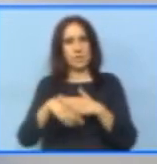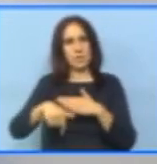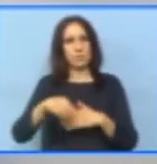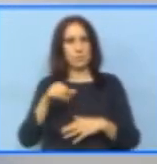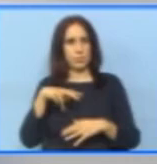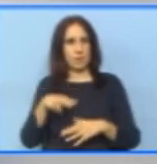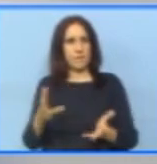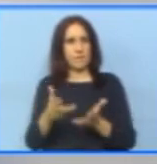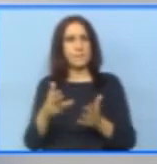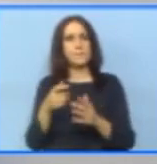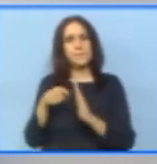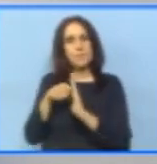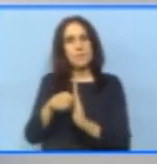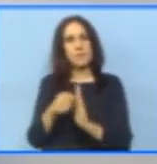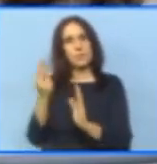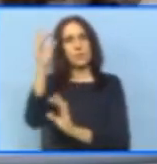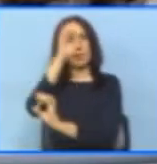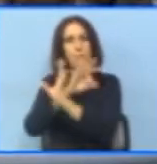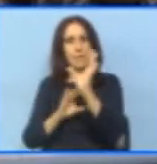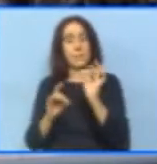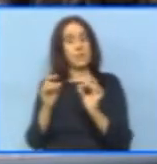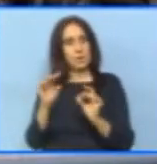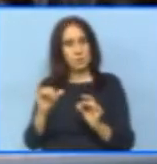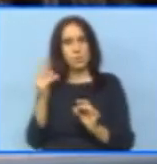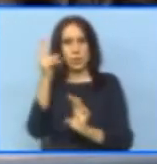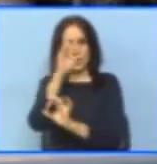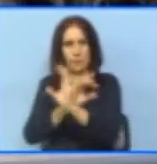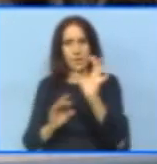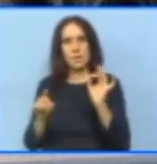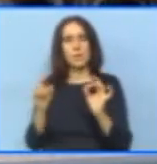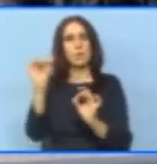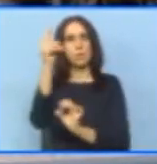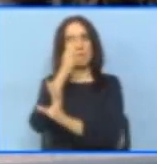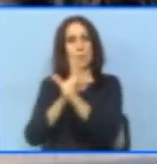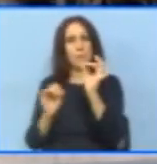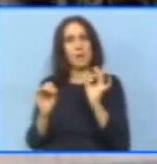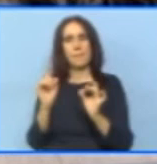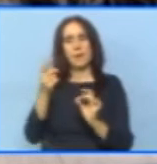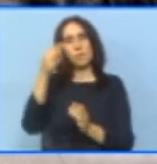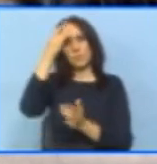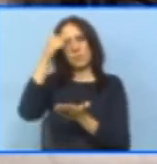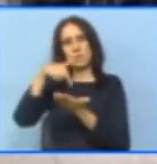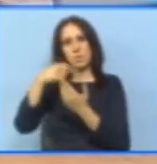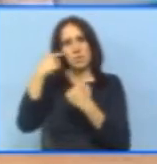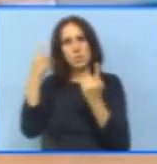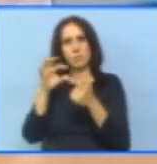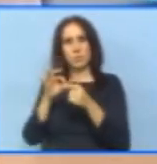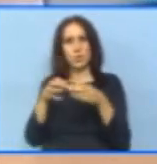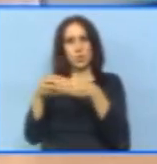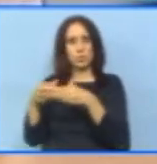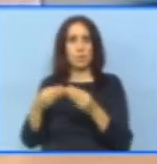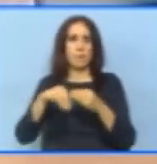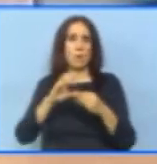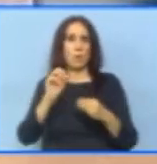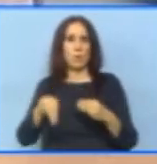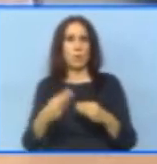Portugal, possam fazer pressão sobre a União Europeia, na União Europeia, para que também a União Europeia tome uma posição relativamente a estes grupos, e também na ONU,